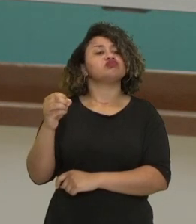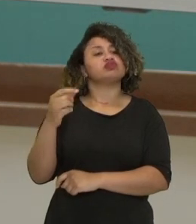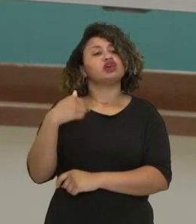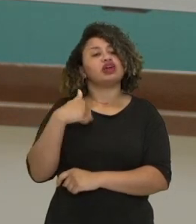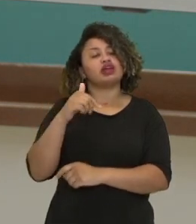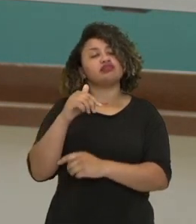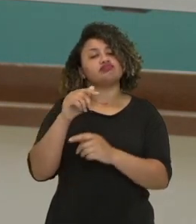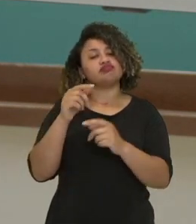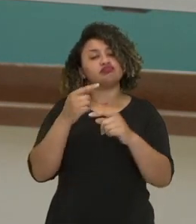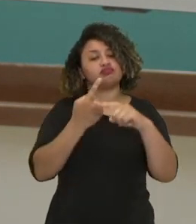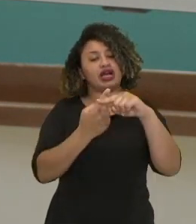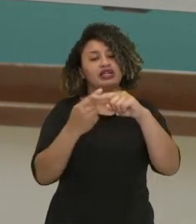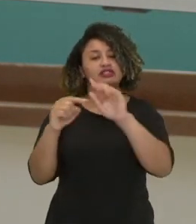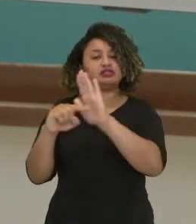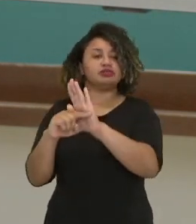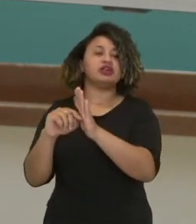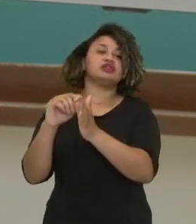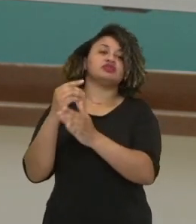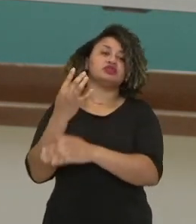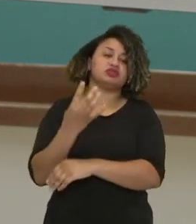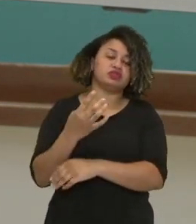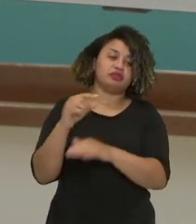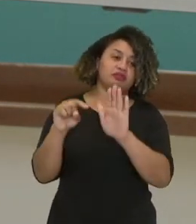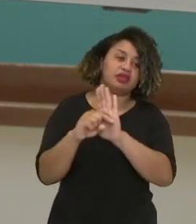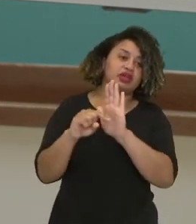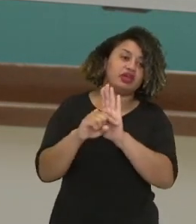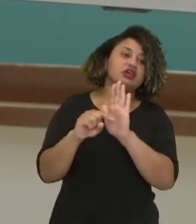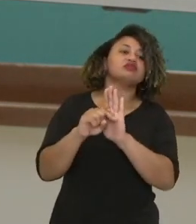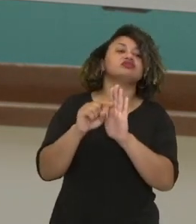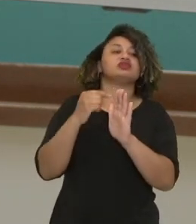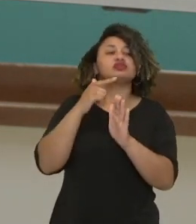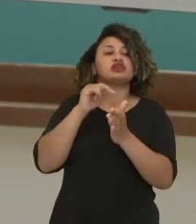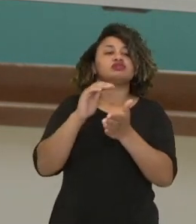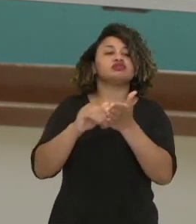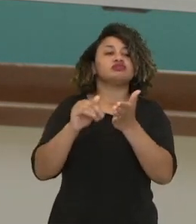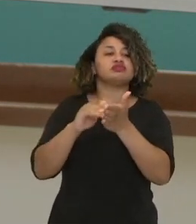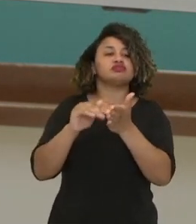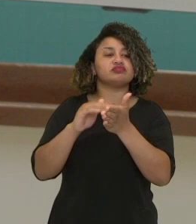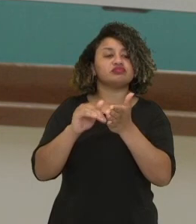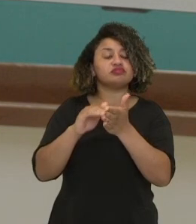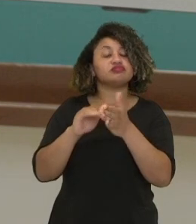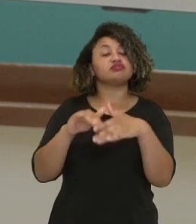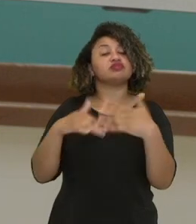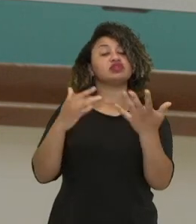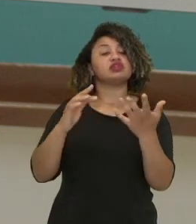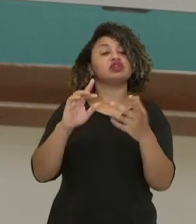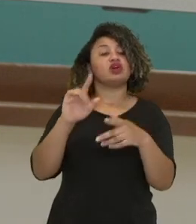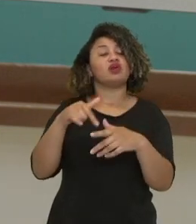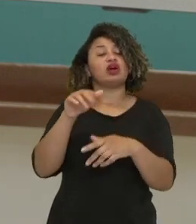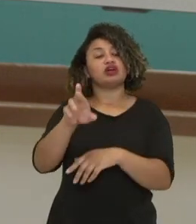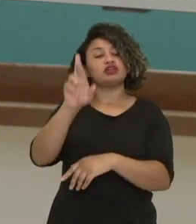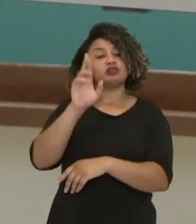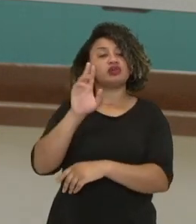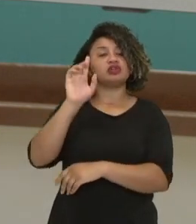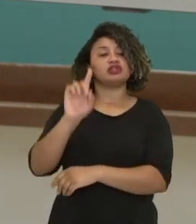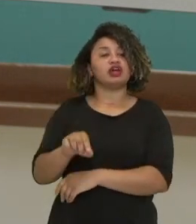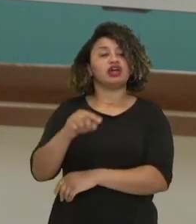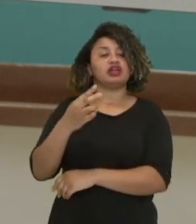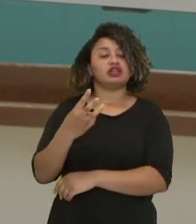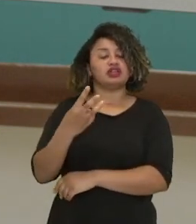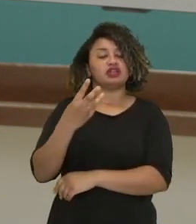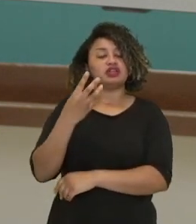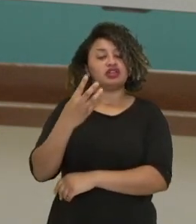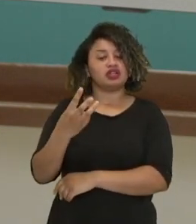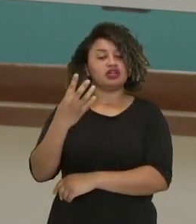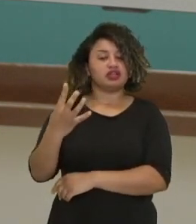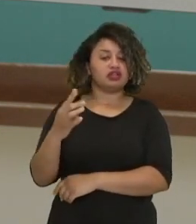1, 4, multiplicando por menos 1.200, ficou menos 4.800. Fazendo a diferença, o valor do